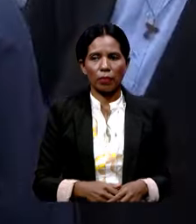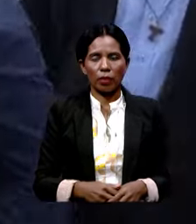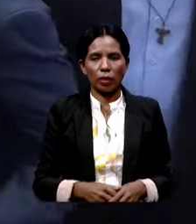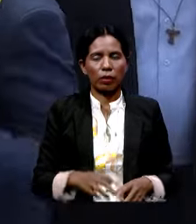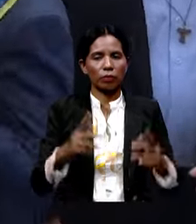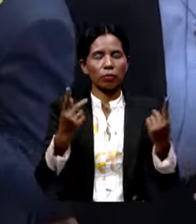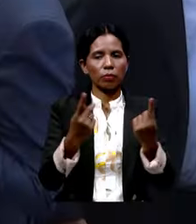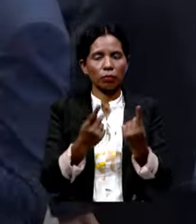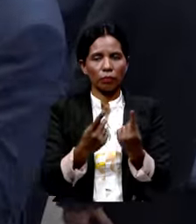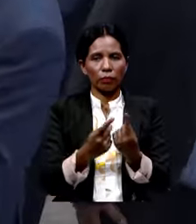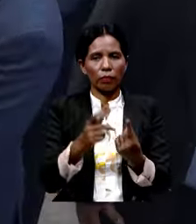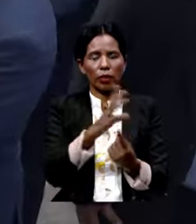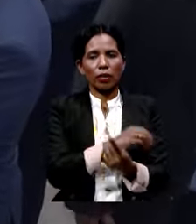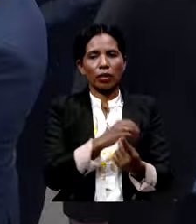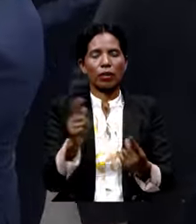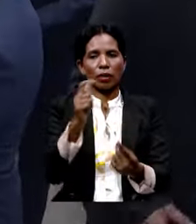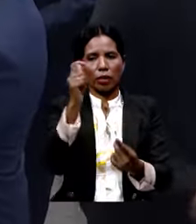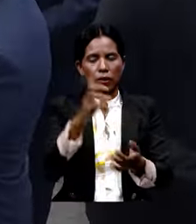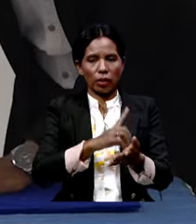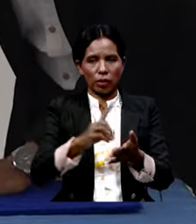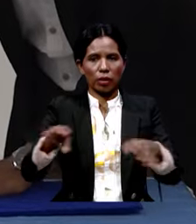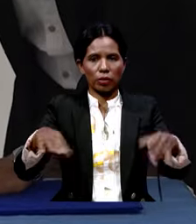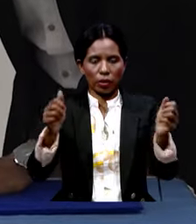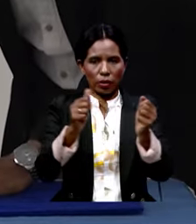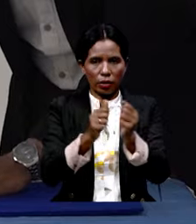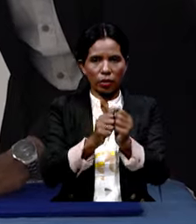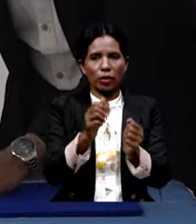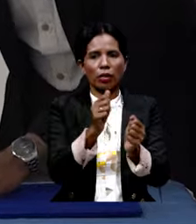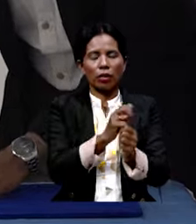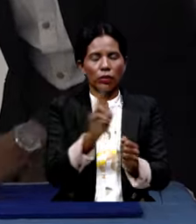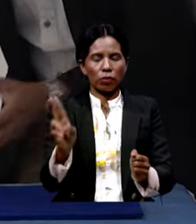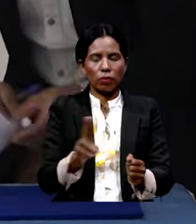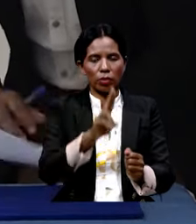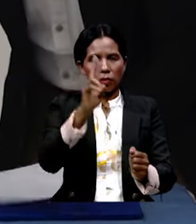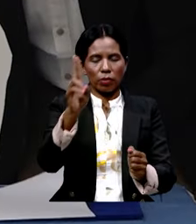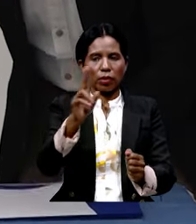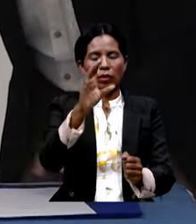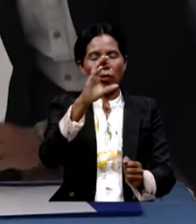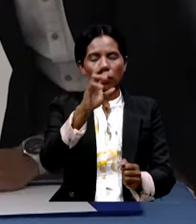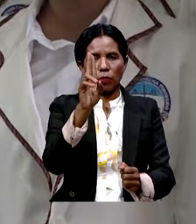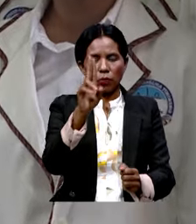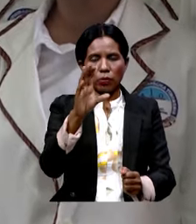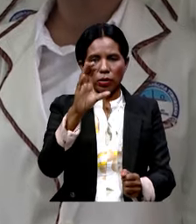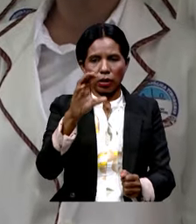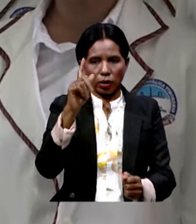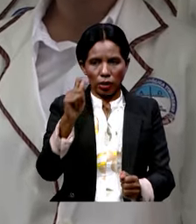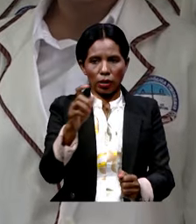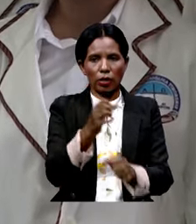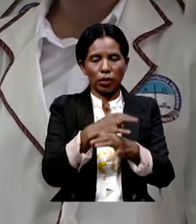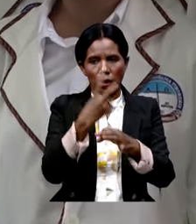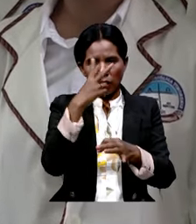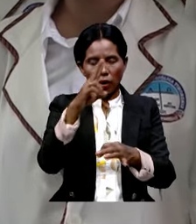Empresa Indomed Udukare ia tersane asina akordo kooperasaun ida ho Universidade Católica Timorense atu hadia kualidade